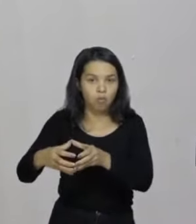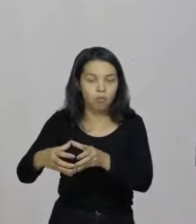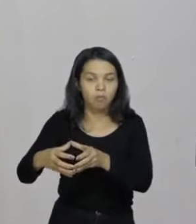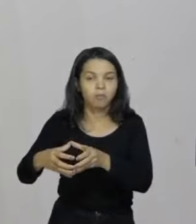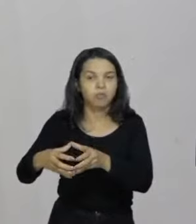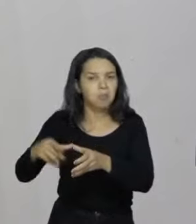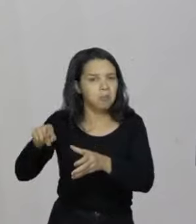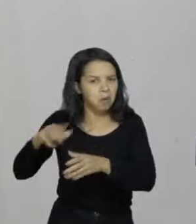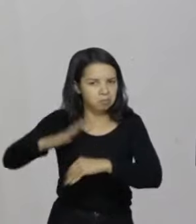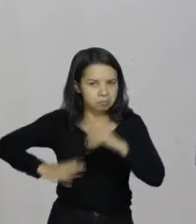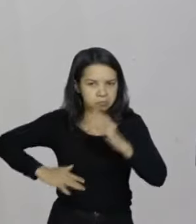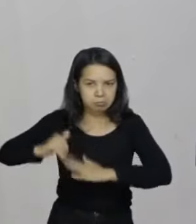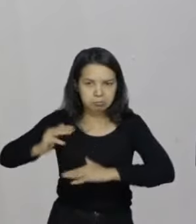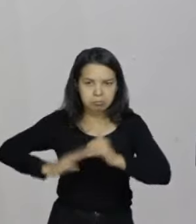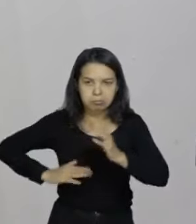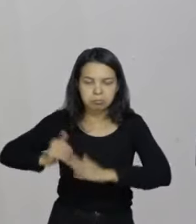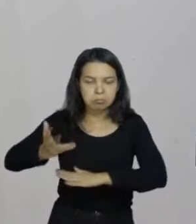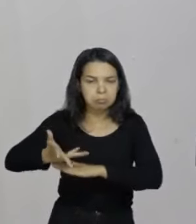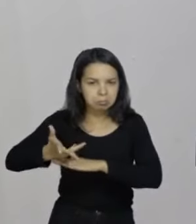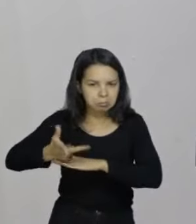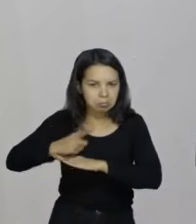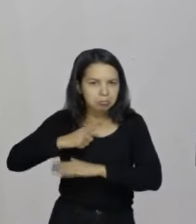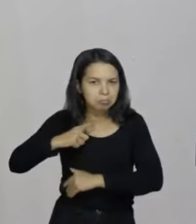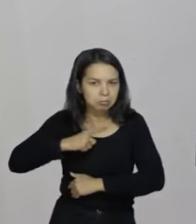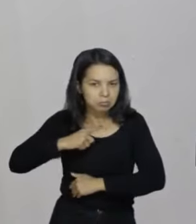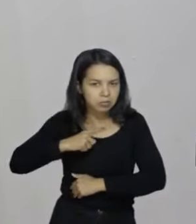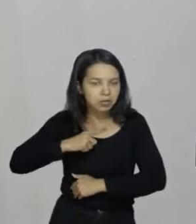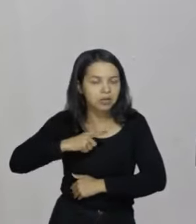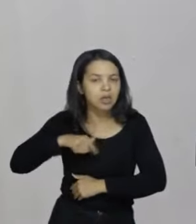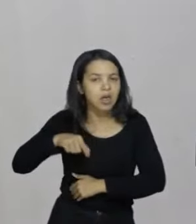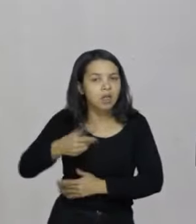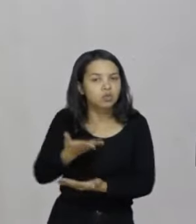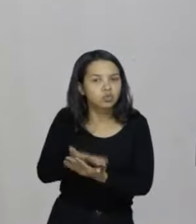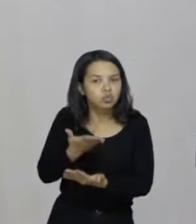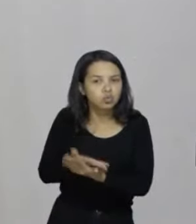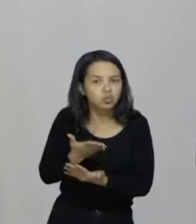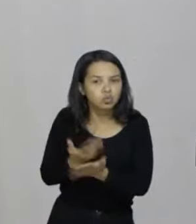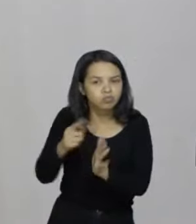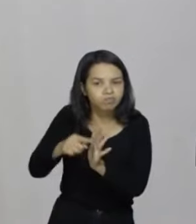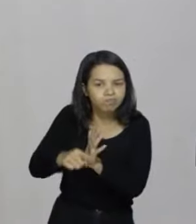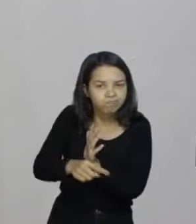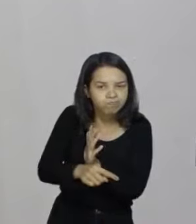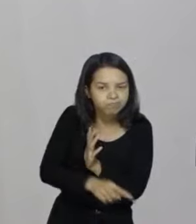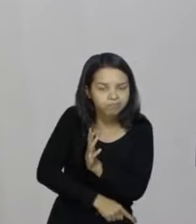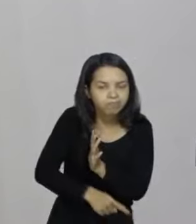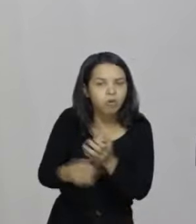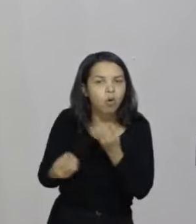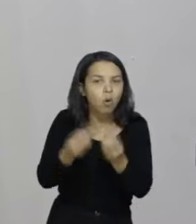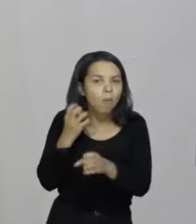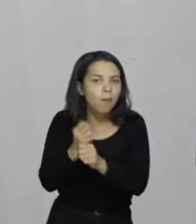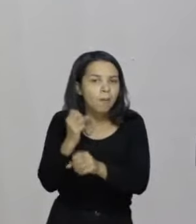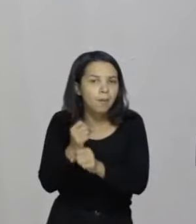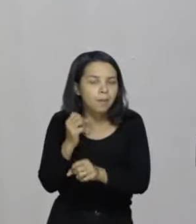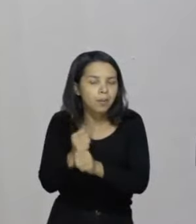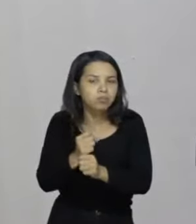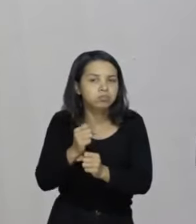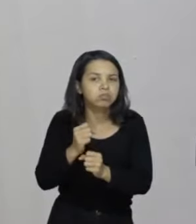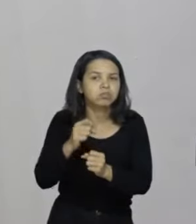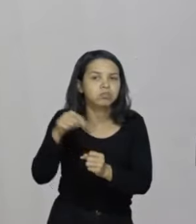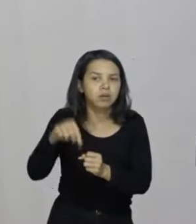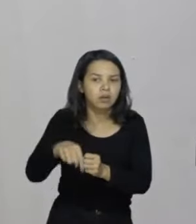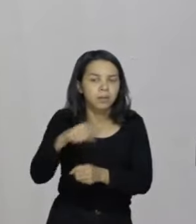qualificada de fazer um estudo aprofundado das contas públicas de promover em